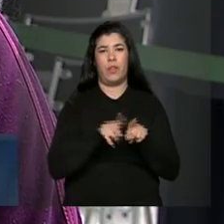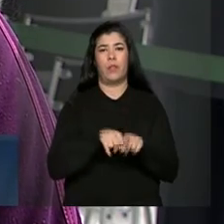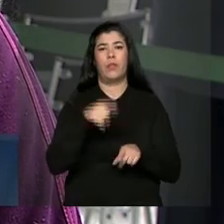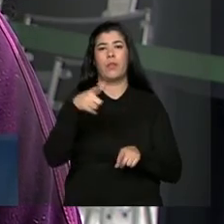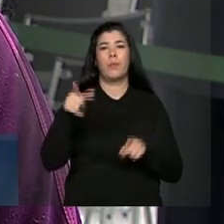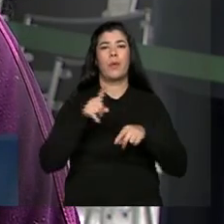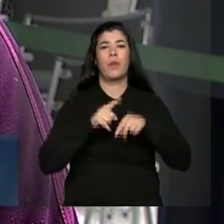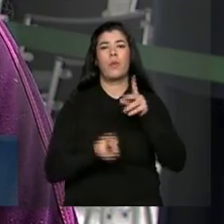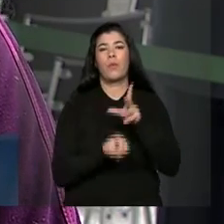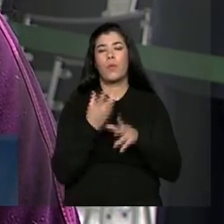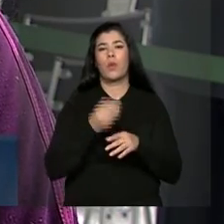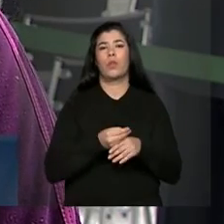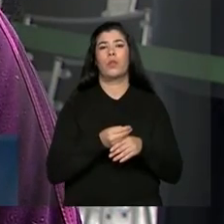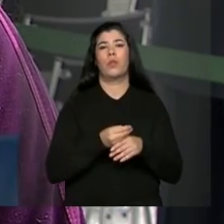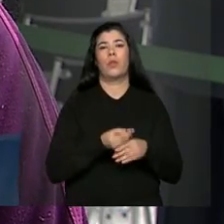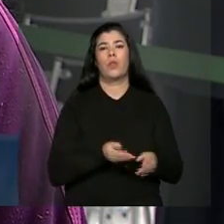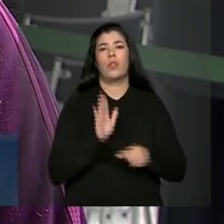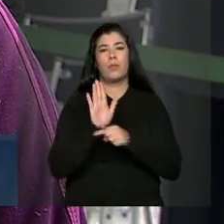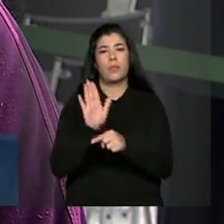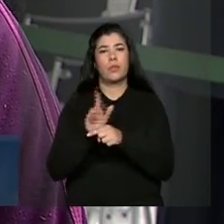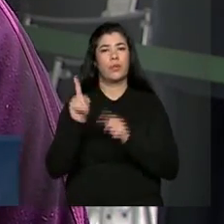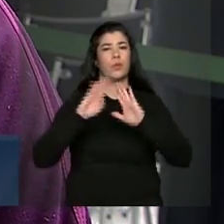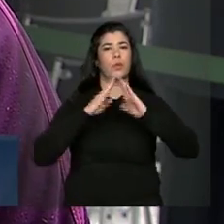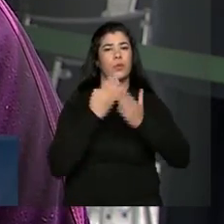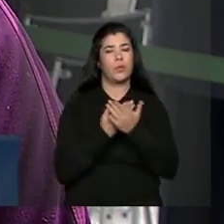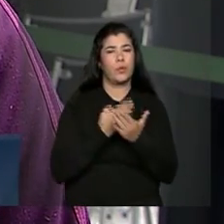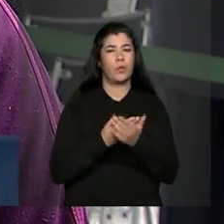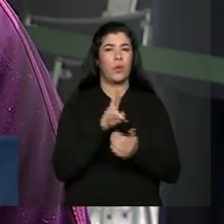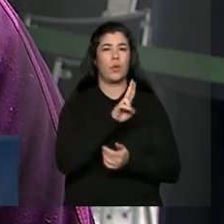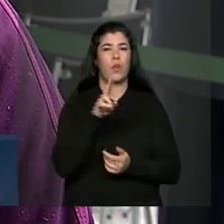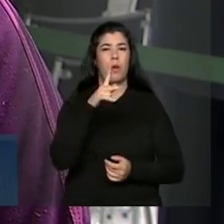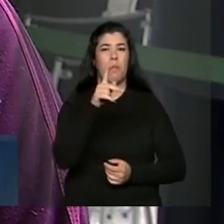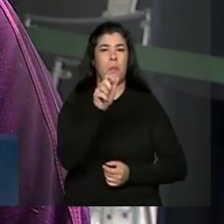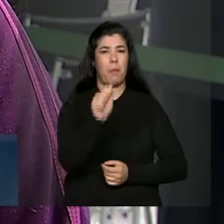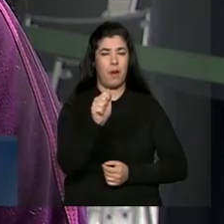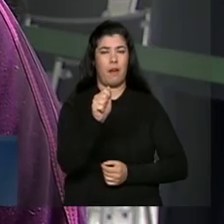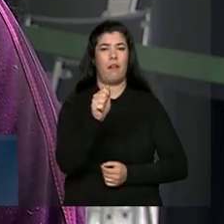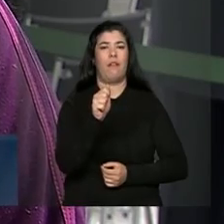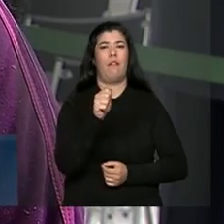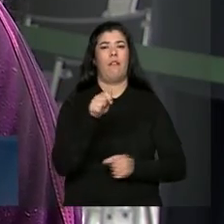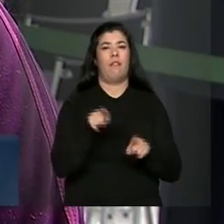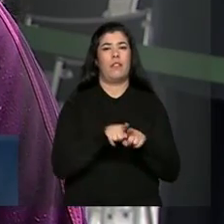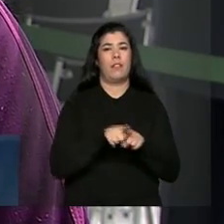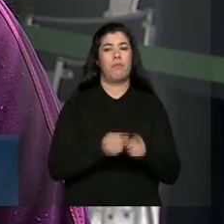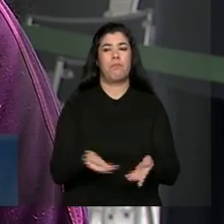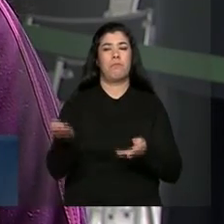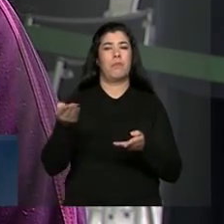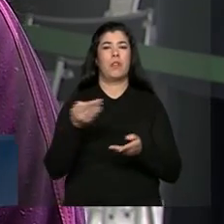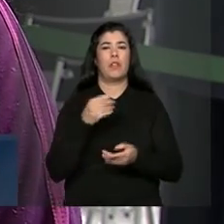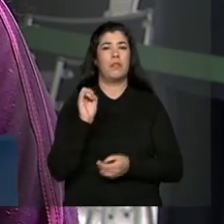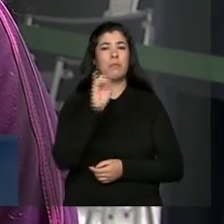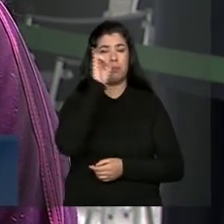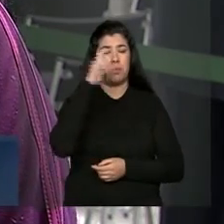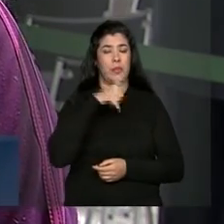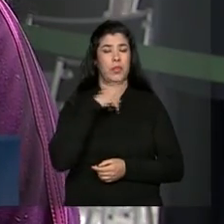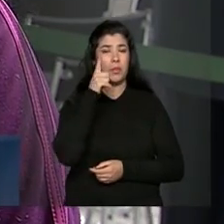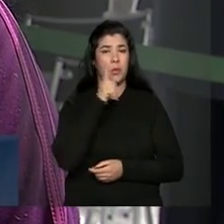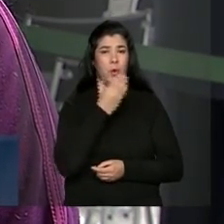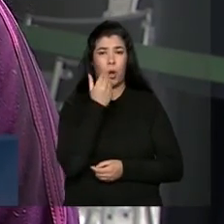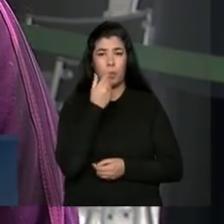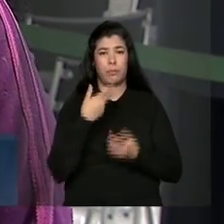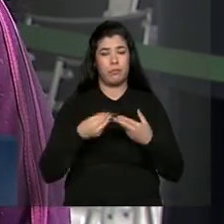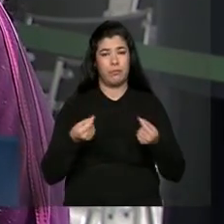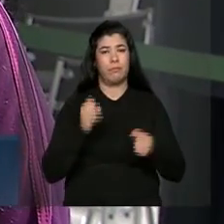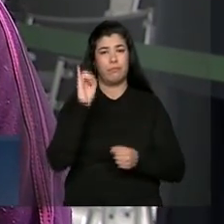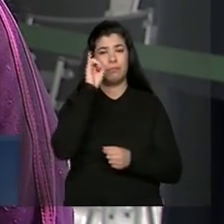alimentação para levar para o colégio, para as crianças, para a creche. Aí, então, isso, o PA é muito importante na vida do